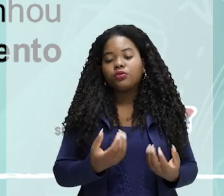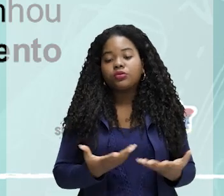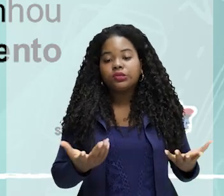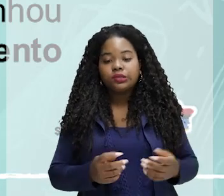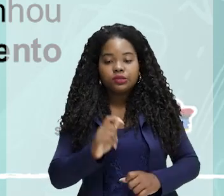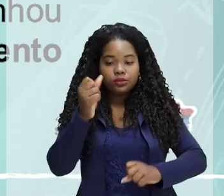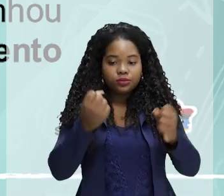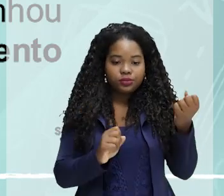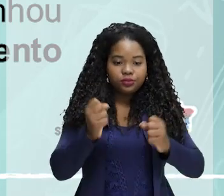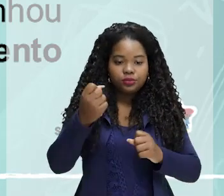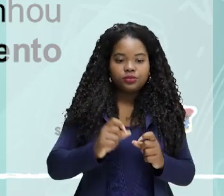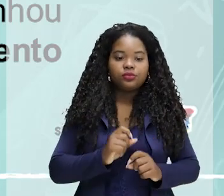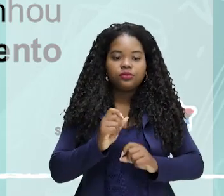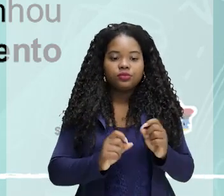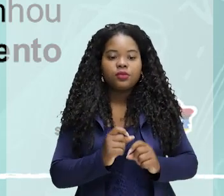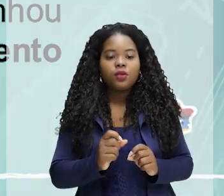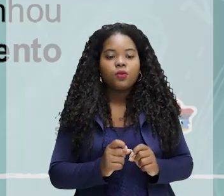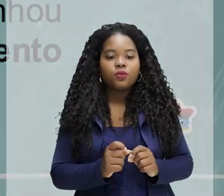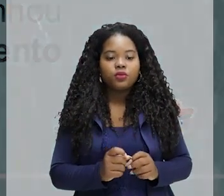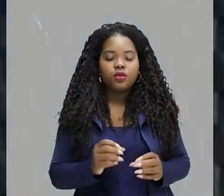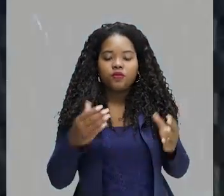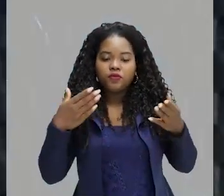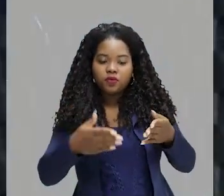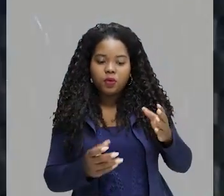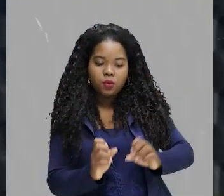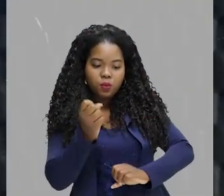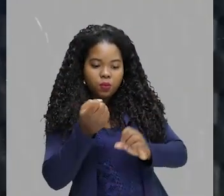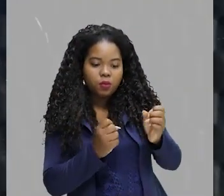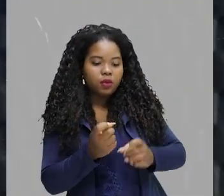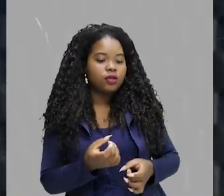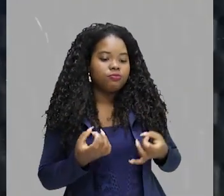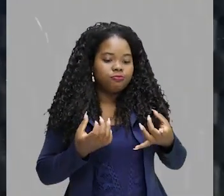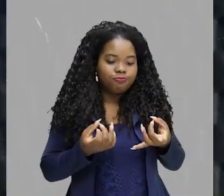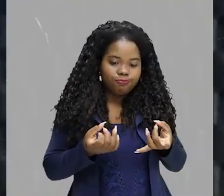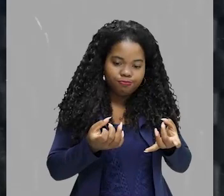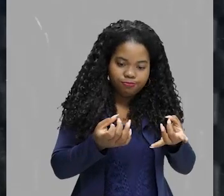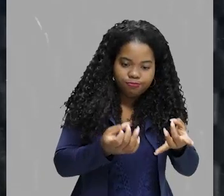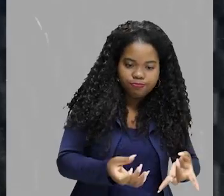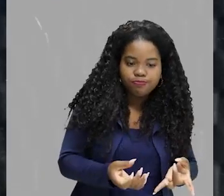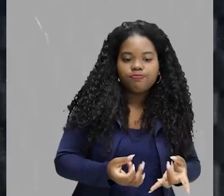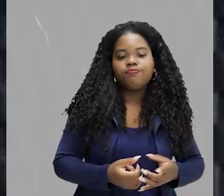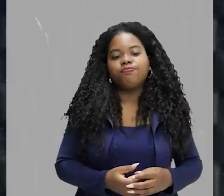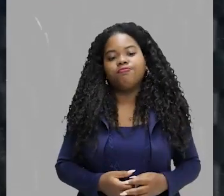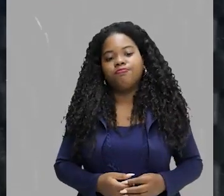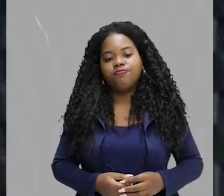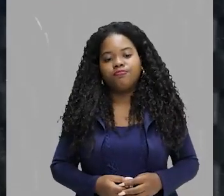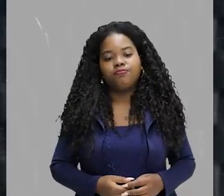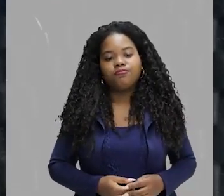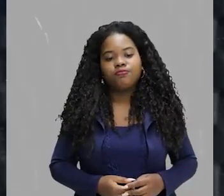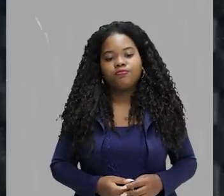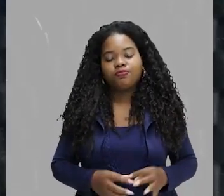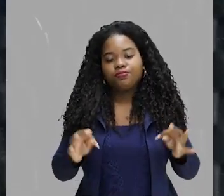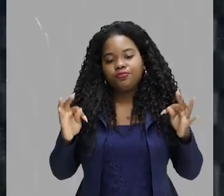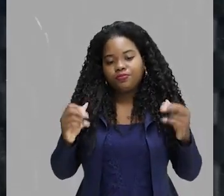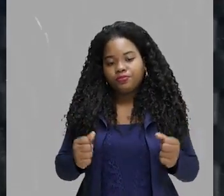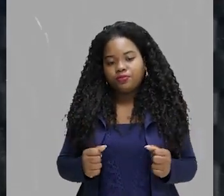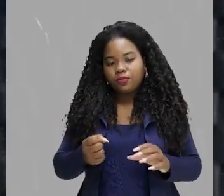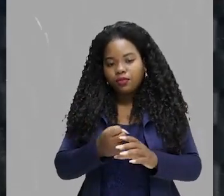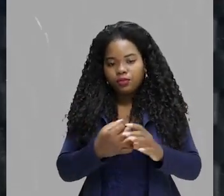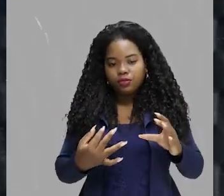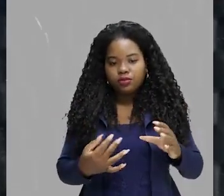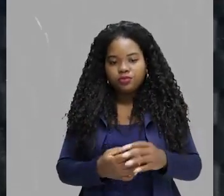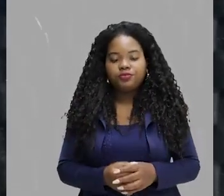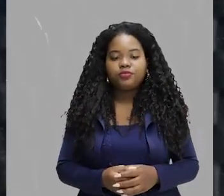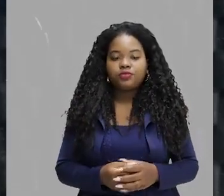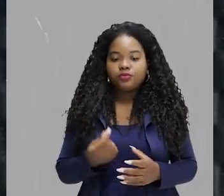caso da indústria, produzir bens industriais. Para poder comercializar, motivar o consumo. Então tudo isso, essa característica